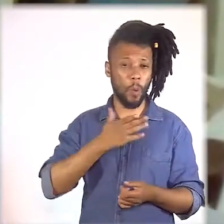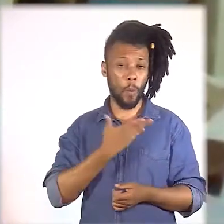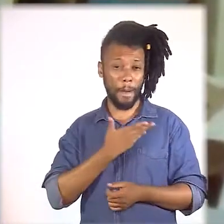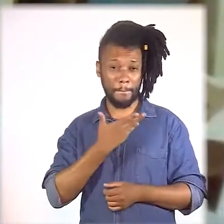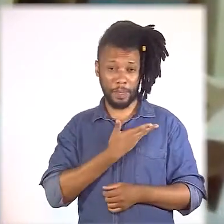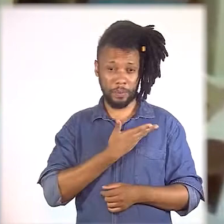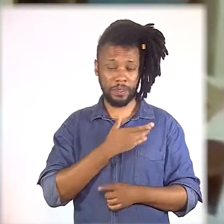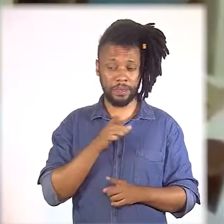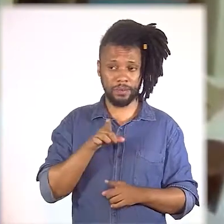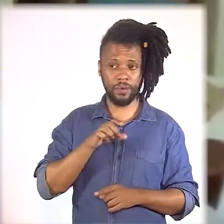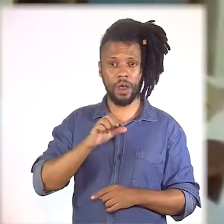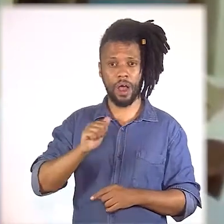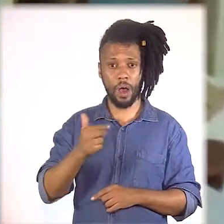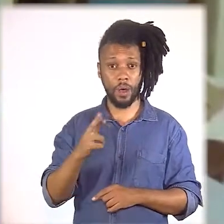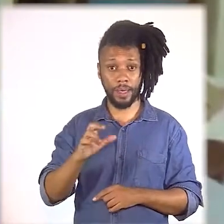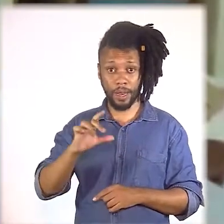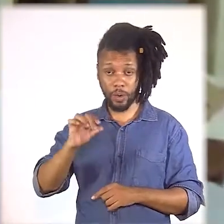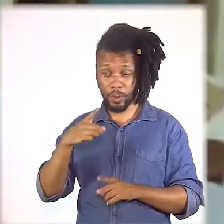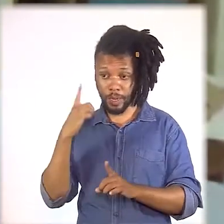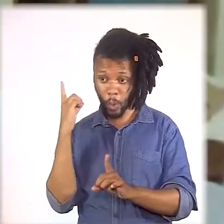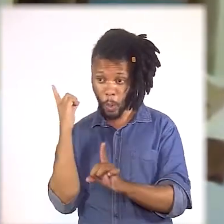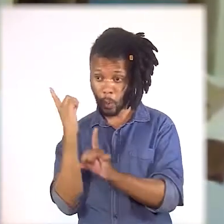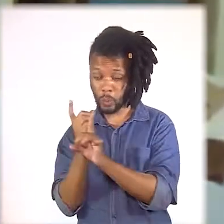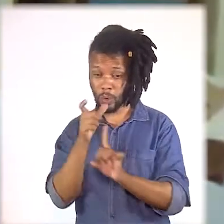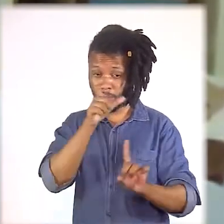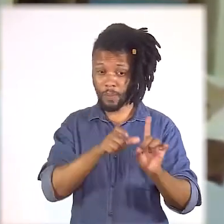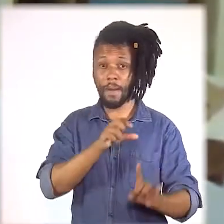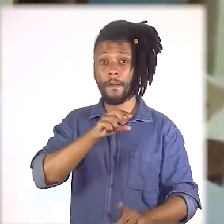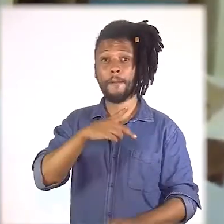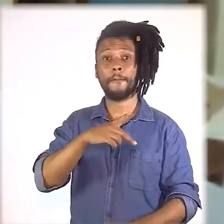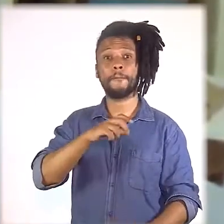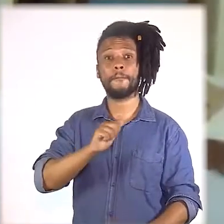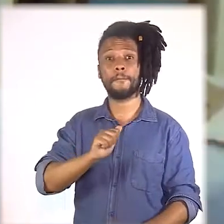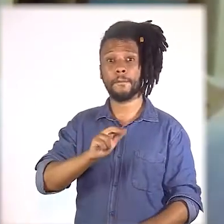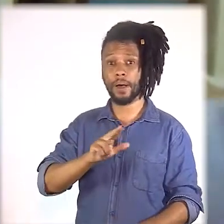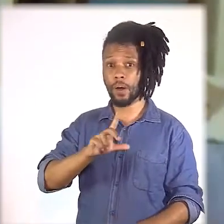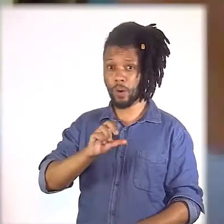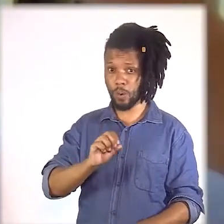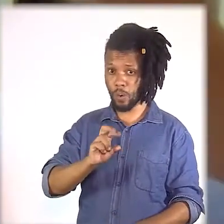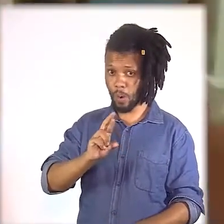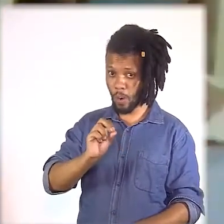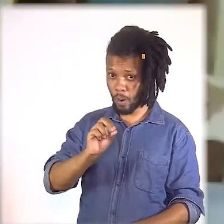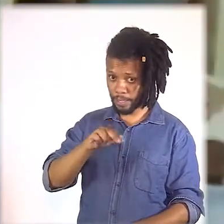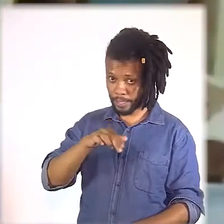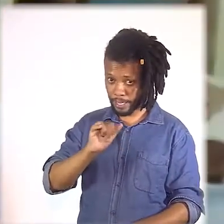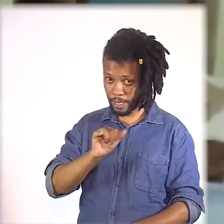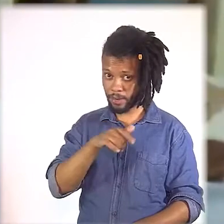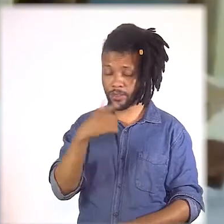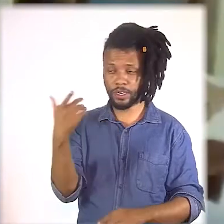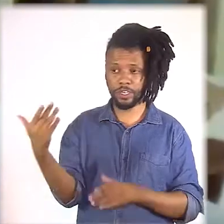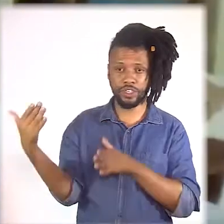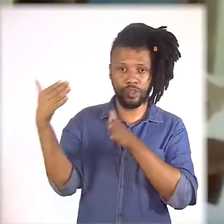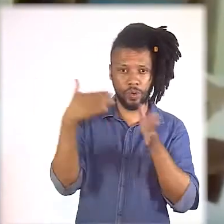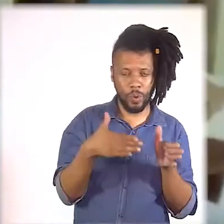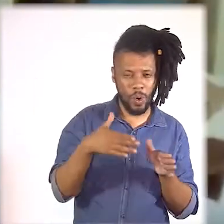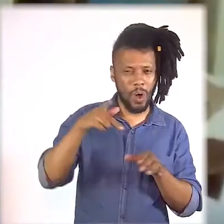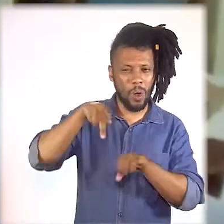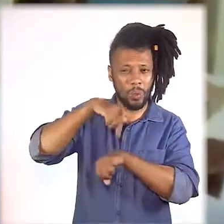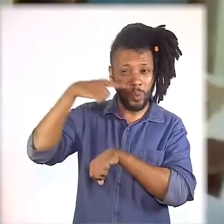outro grande amigo dele, foi o Aurélio que arranjou o primeiro emprego do Paulo Rona aí no Brasil, quando ele chegou no campo de concentração da